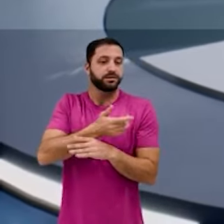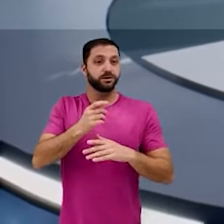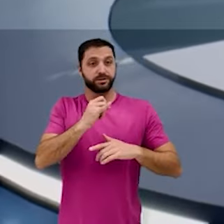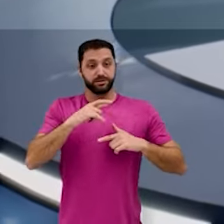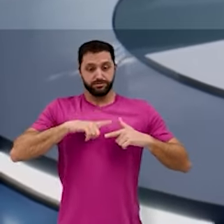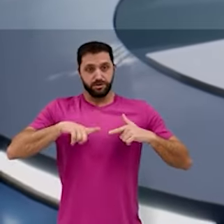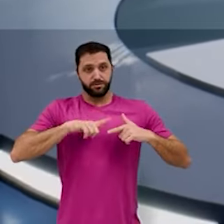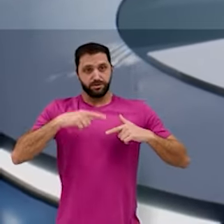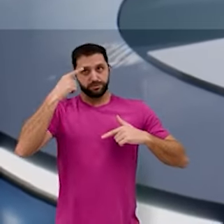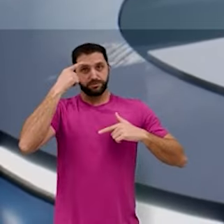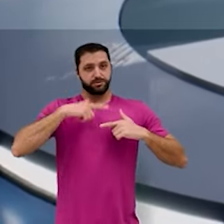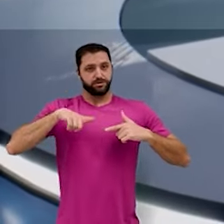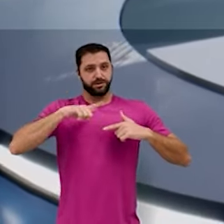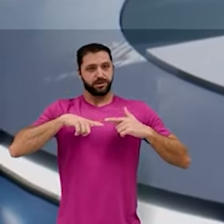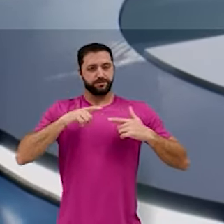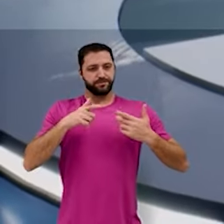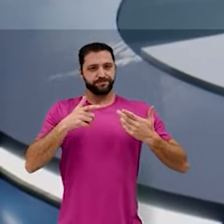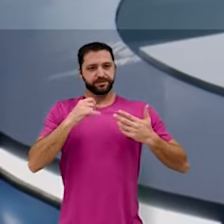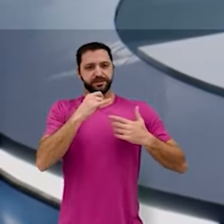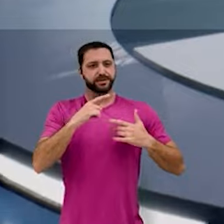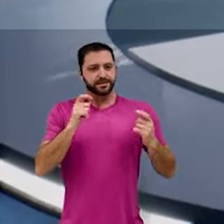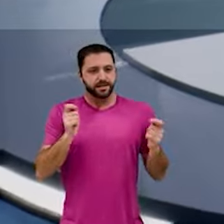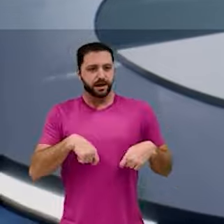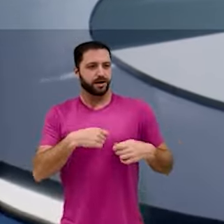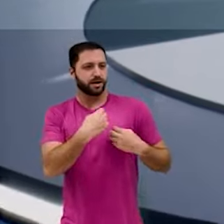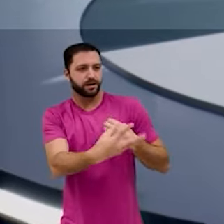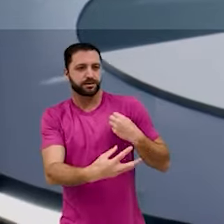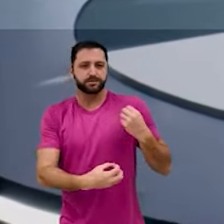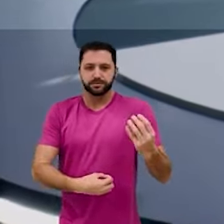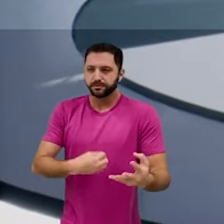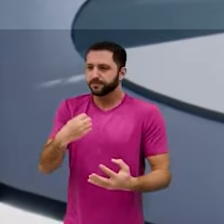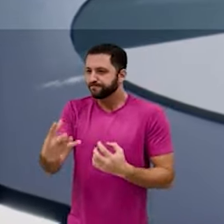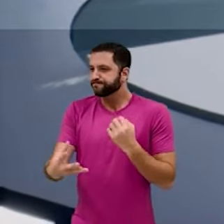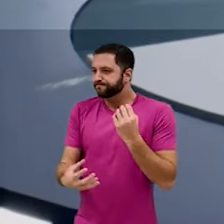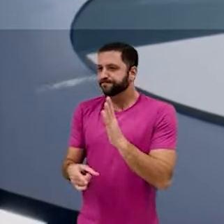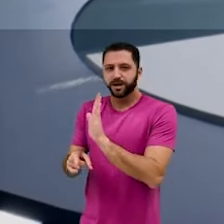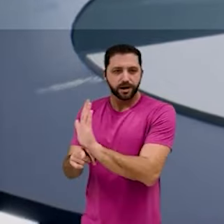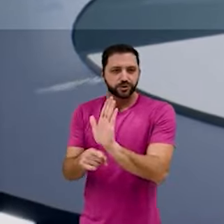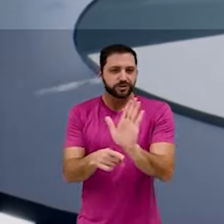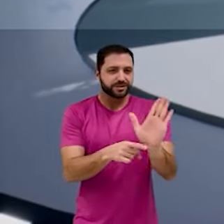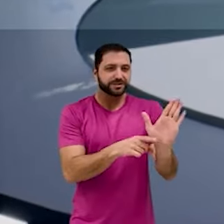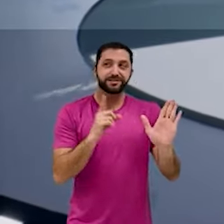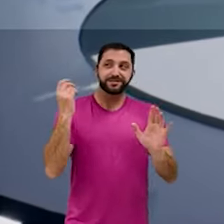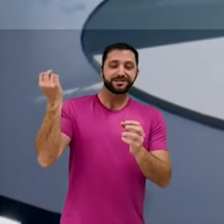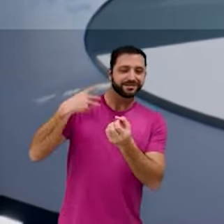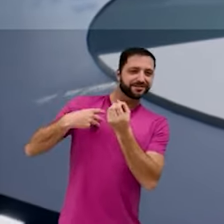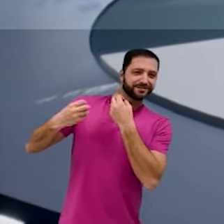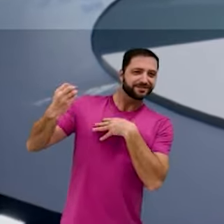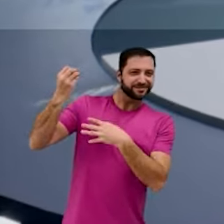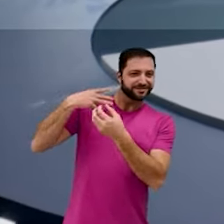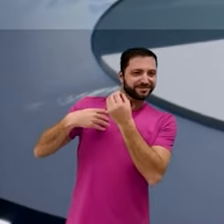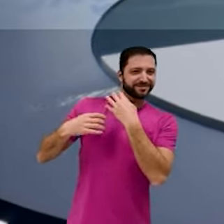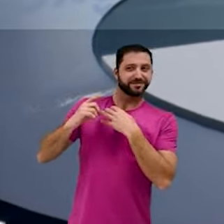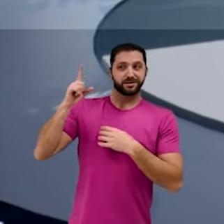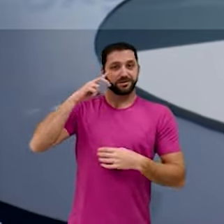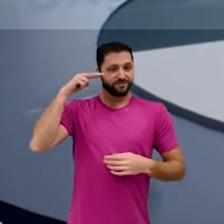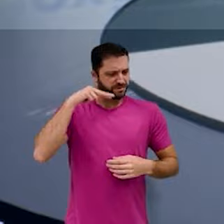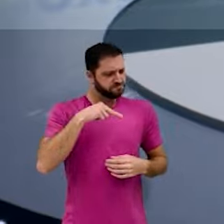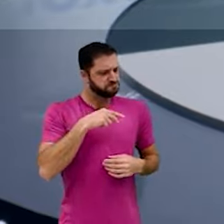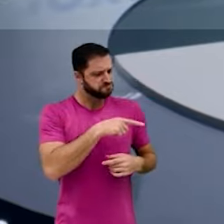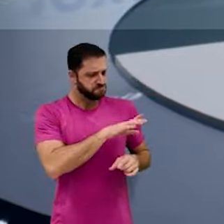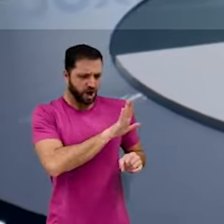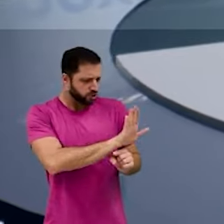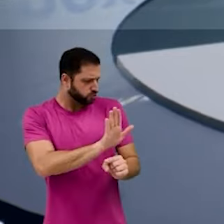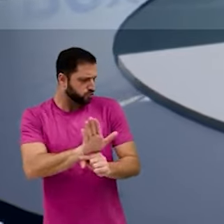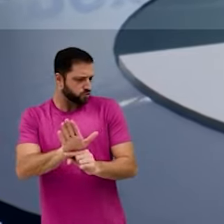fluir. Quanto mais você tiver capacidade de doar e ajudar, mais você vai receber. Porque Deus entende que